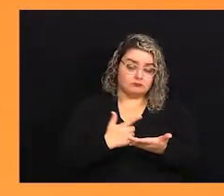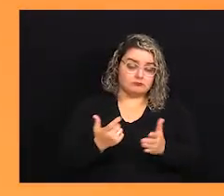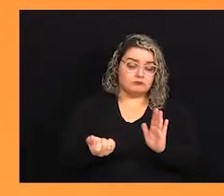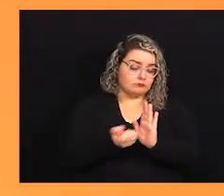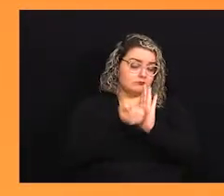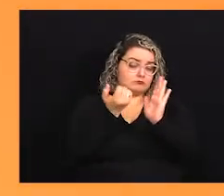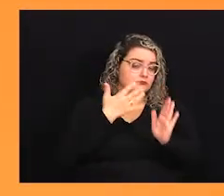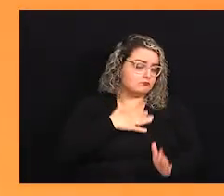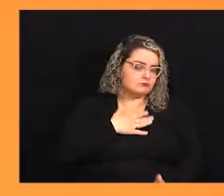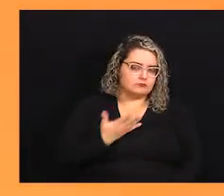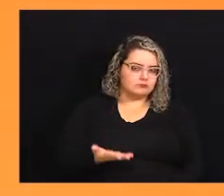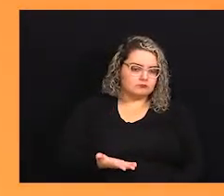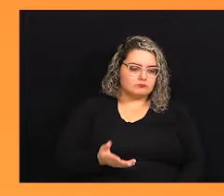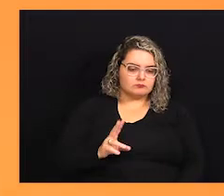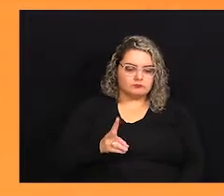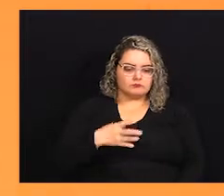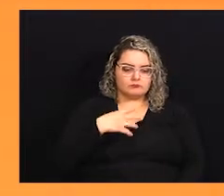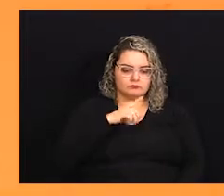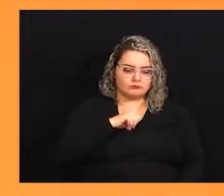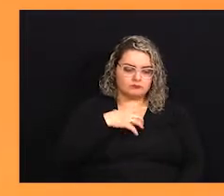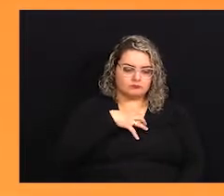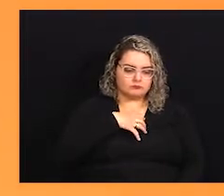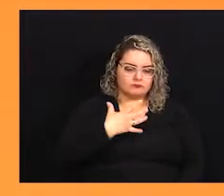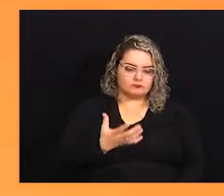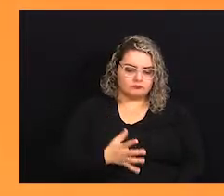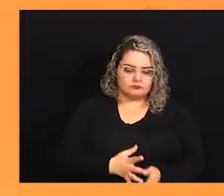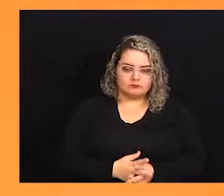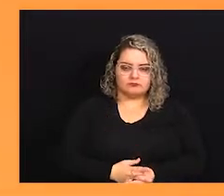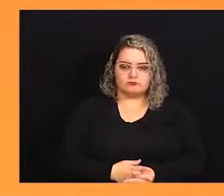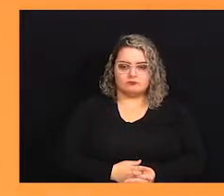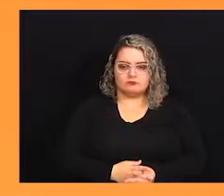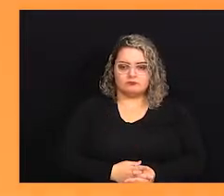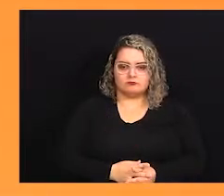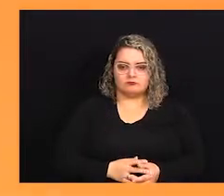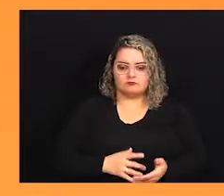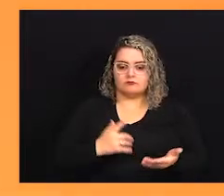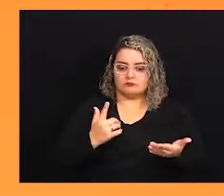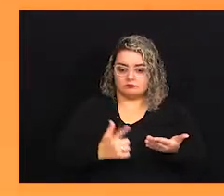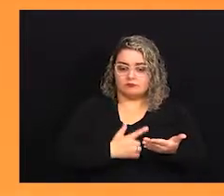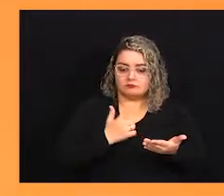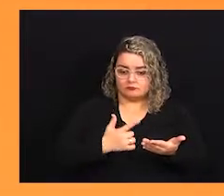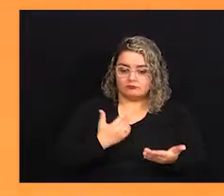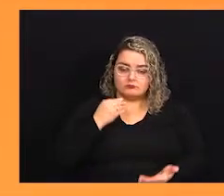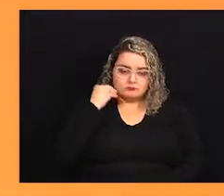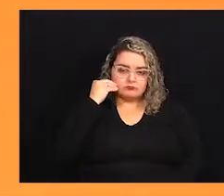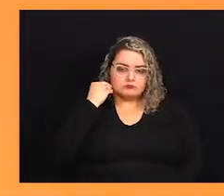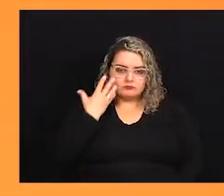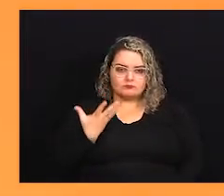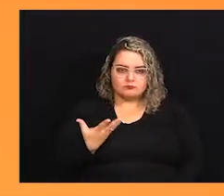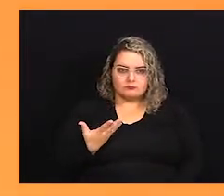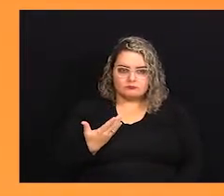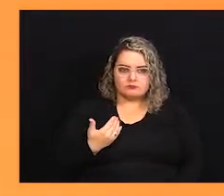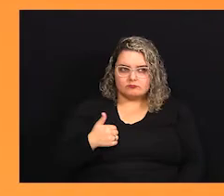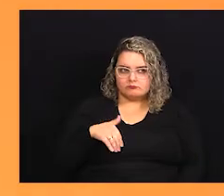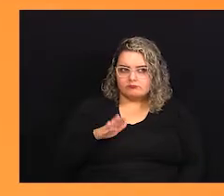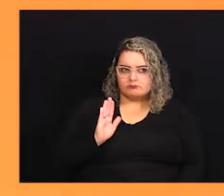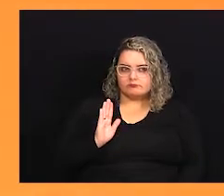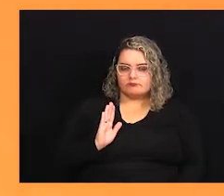marcaram tiveram sempre tive essa sensação. Então o livro é uma experiência muito